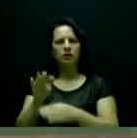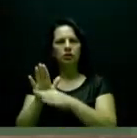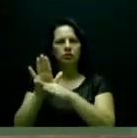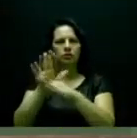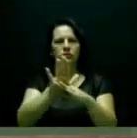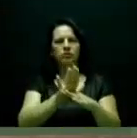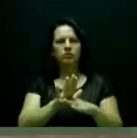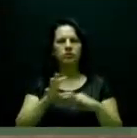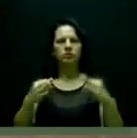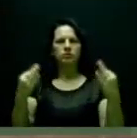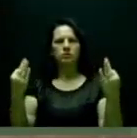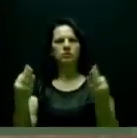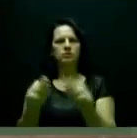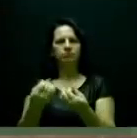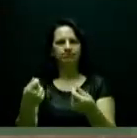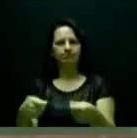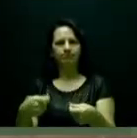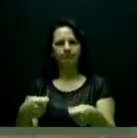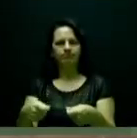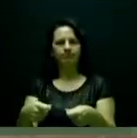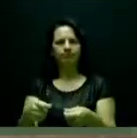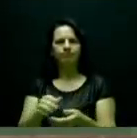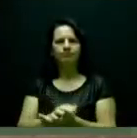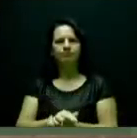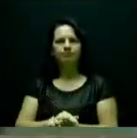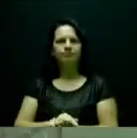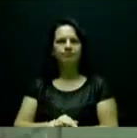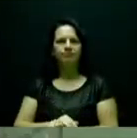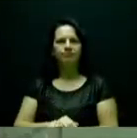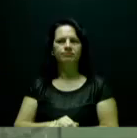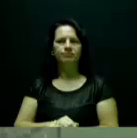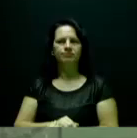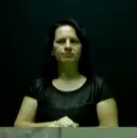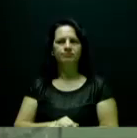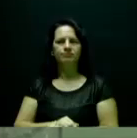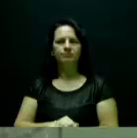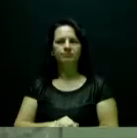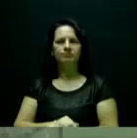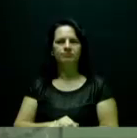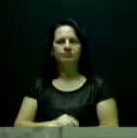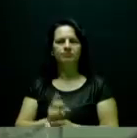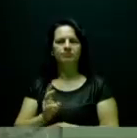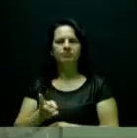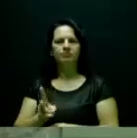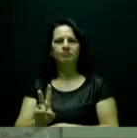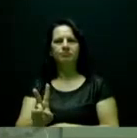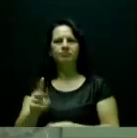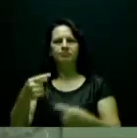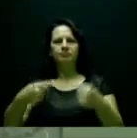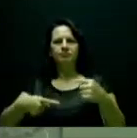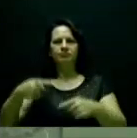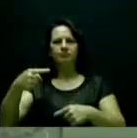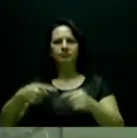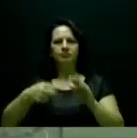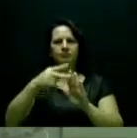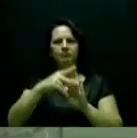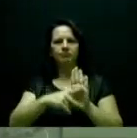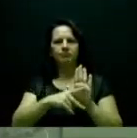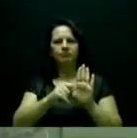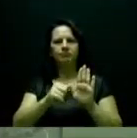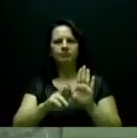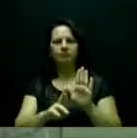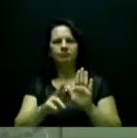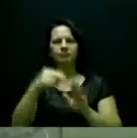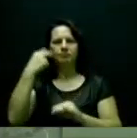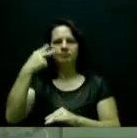ajudar tantas famílias que tanto necessita. Antecipo meu voto. Continua em discussão o parecer. Com